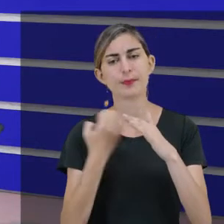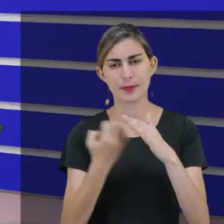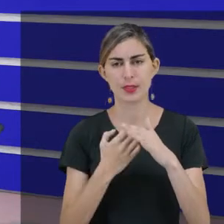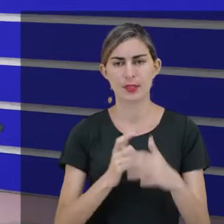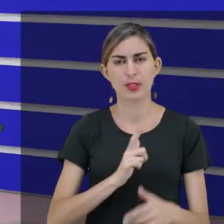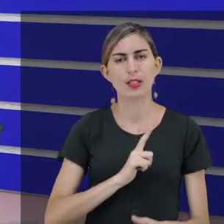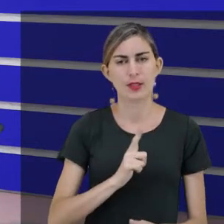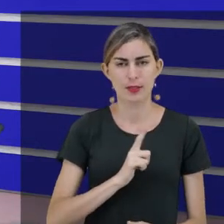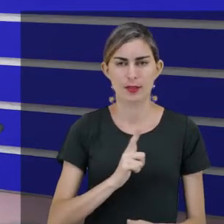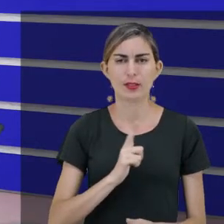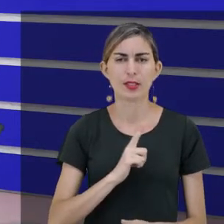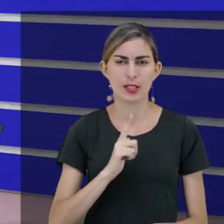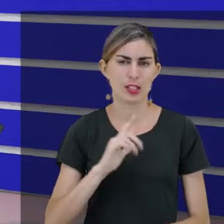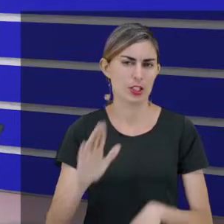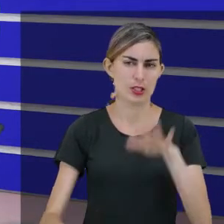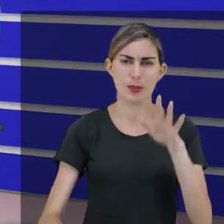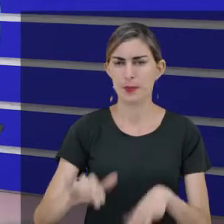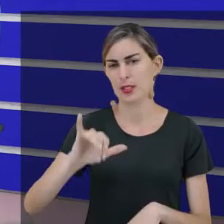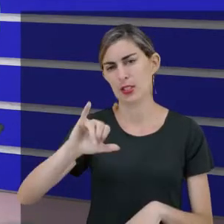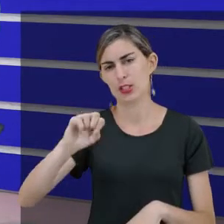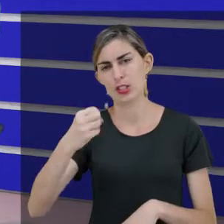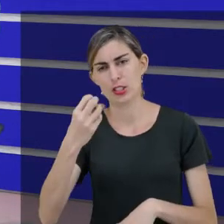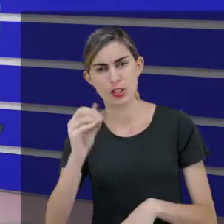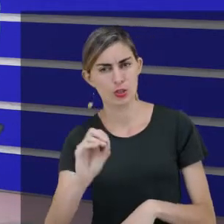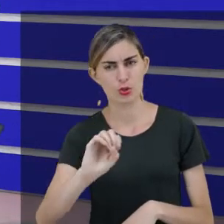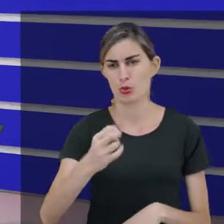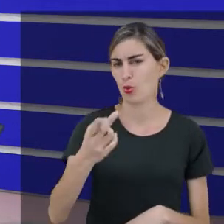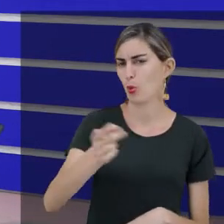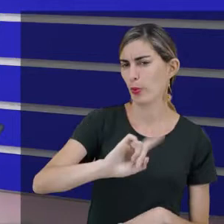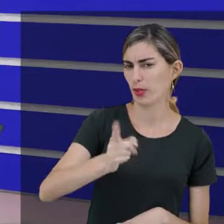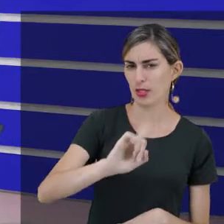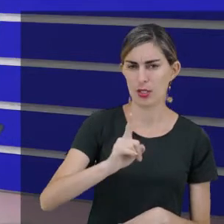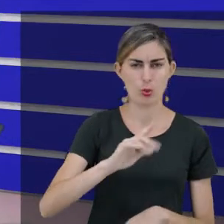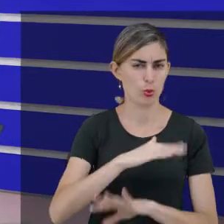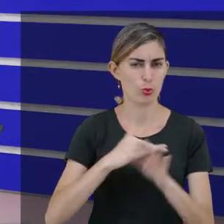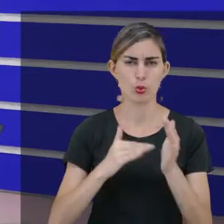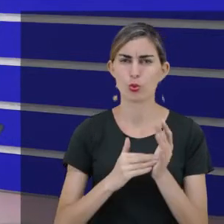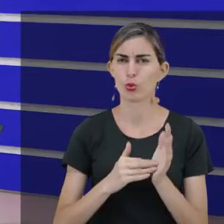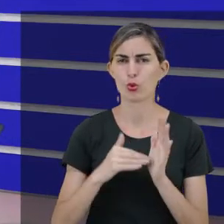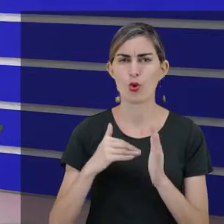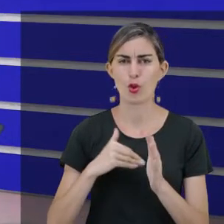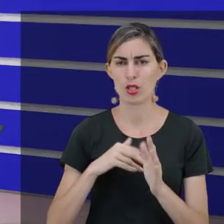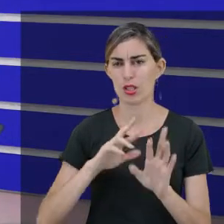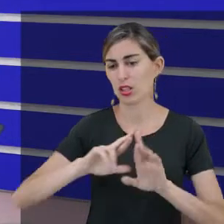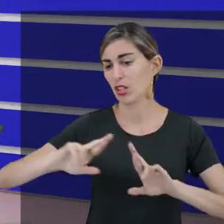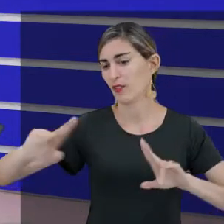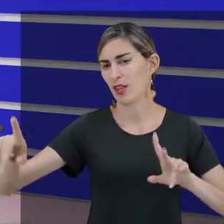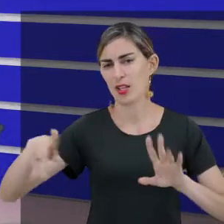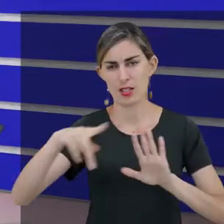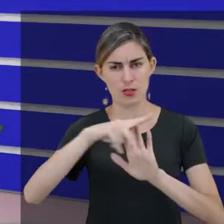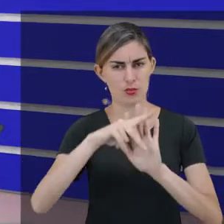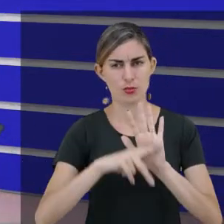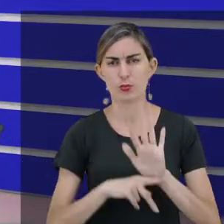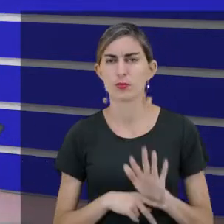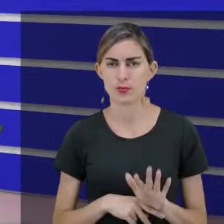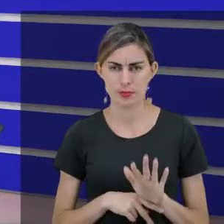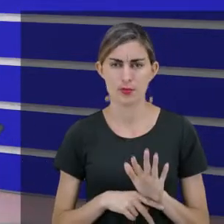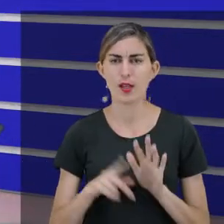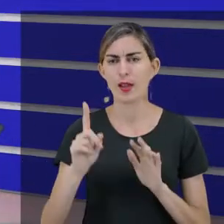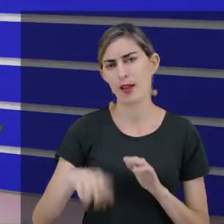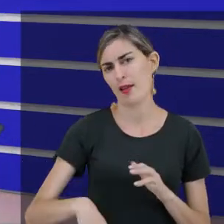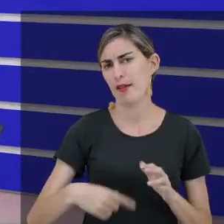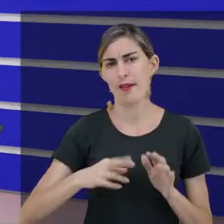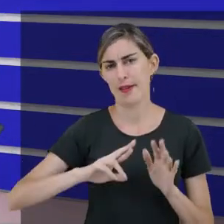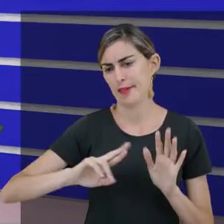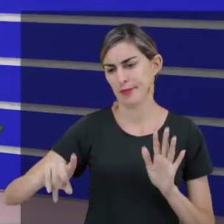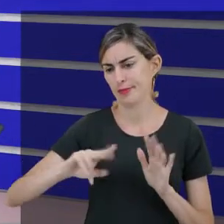existem não conformidades independente de ISO ou não. Tudo aquilo que está fora de um processo, tudo aquilo que está fora de uma atividade, ele é considerado